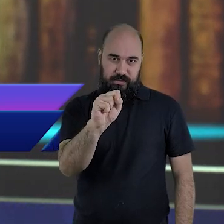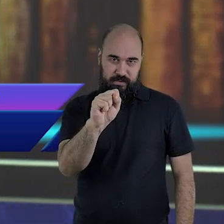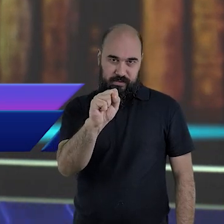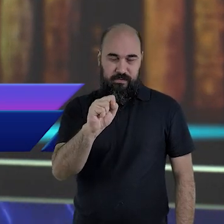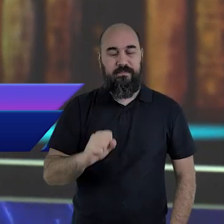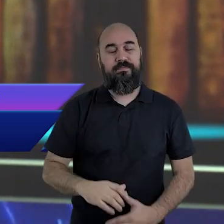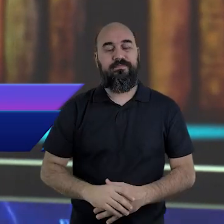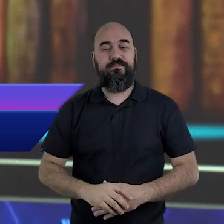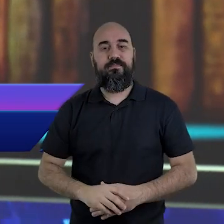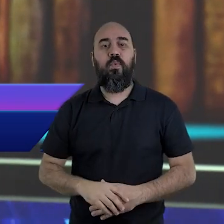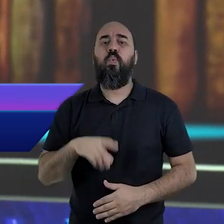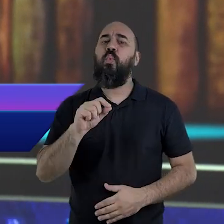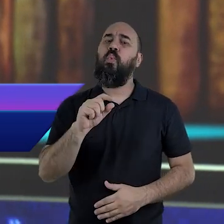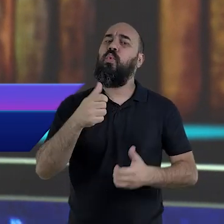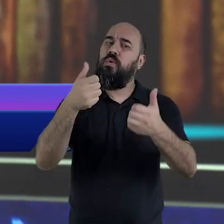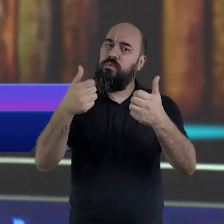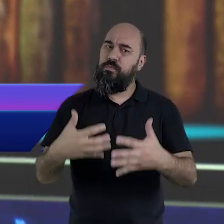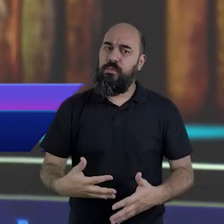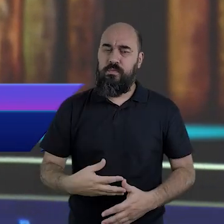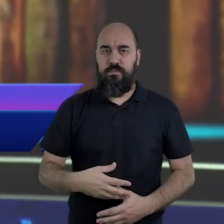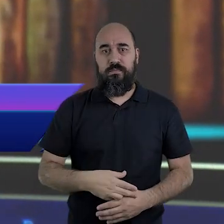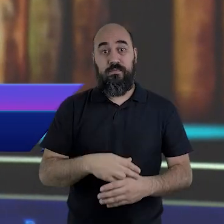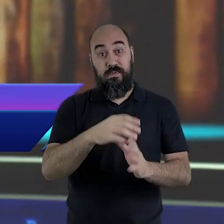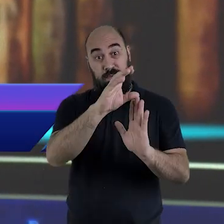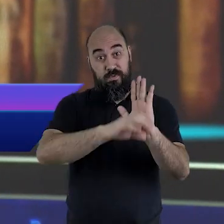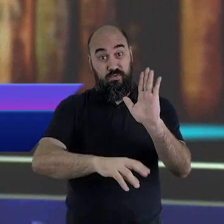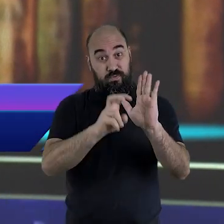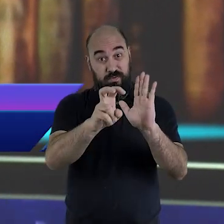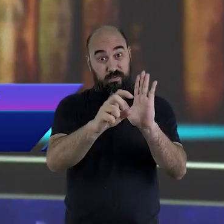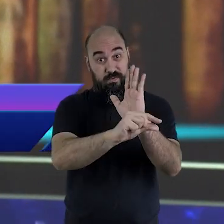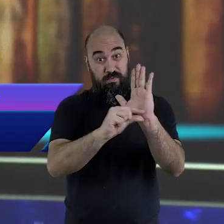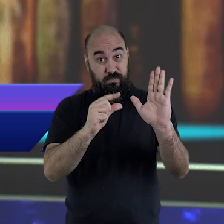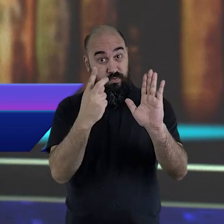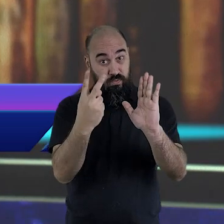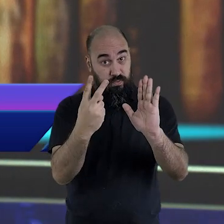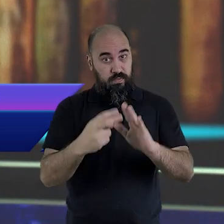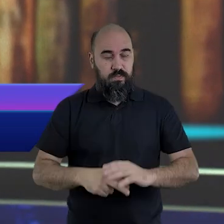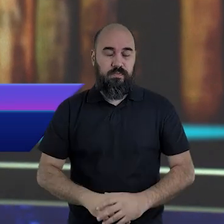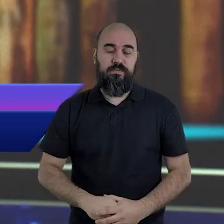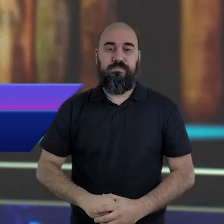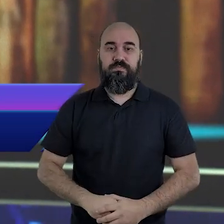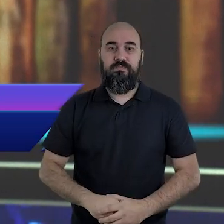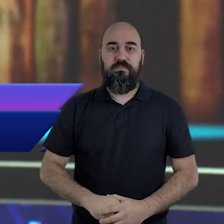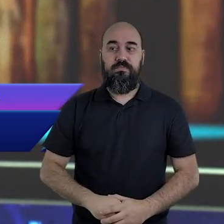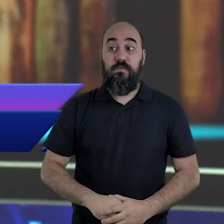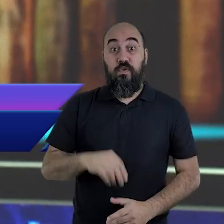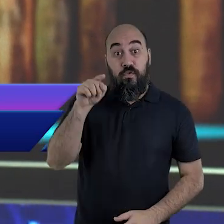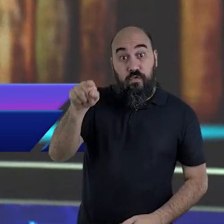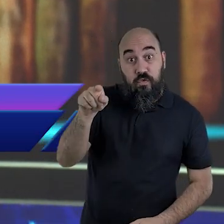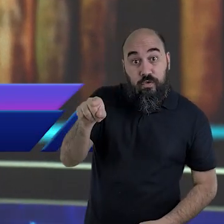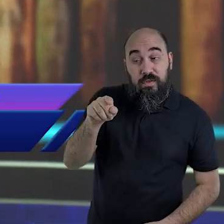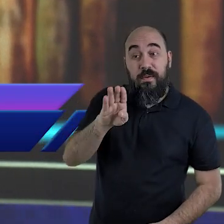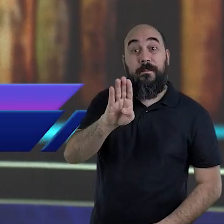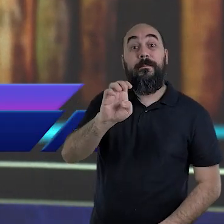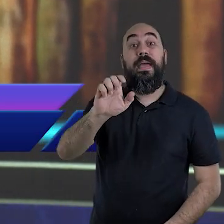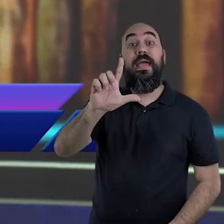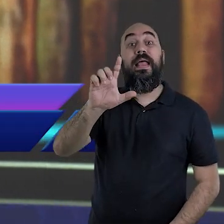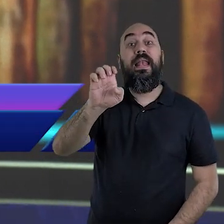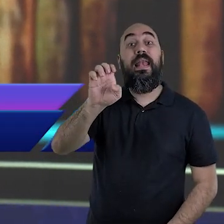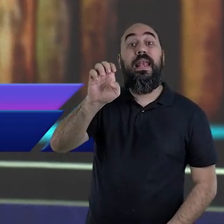Veja o que diz a palavra do Senhor. Miqueias 5, 2. E tu, Belém